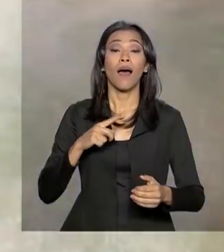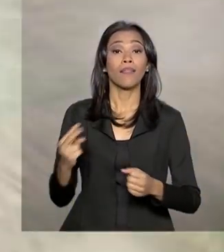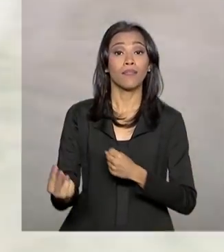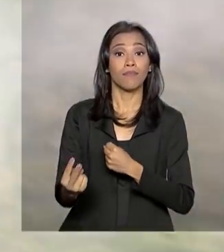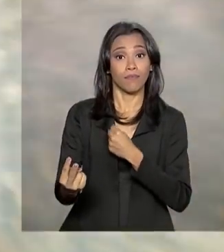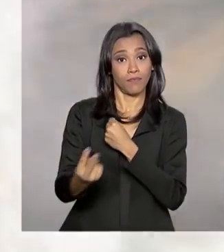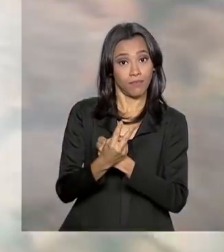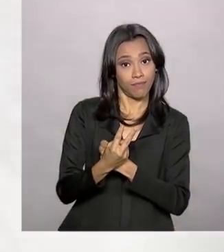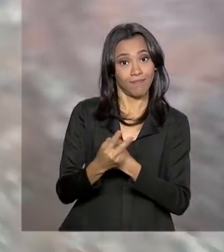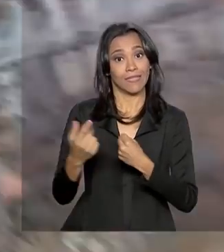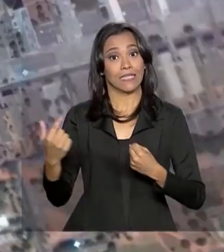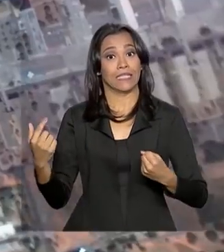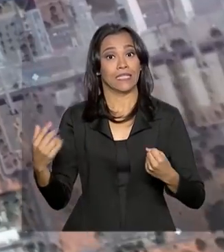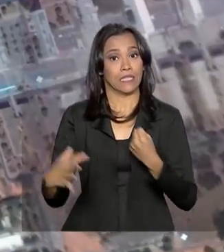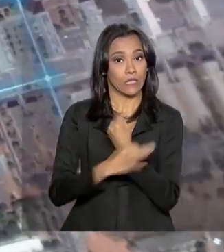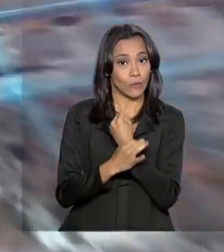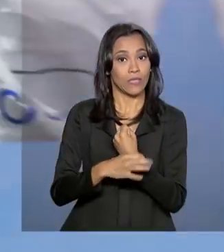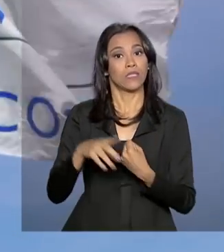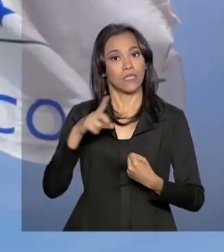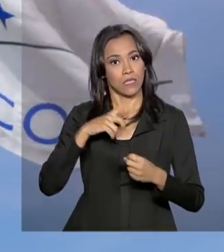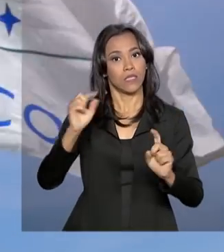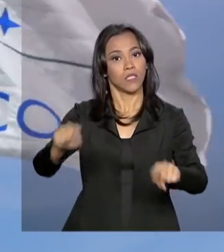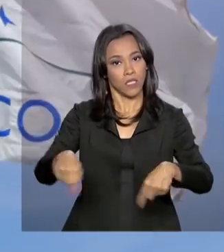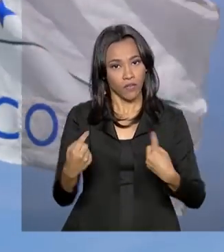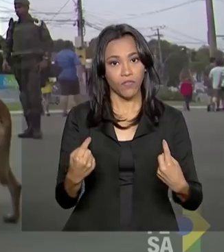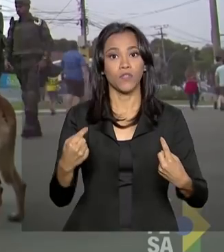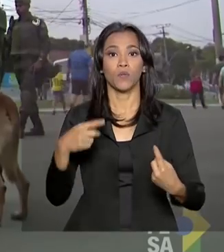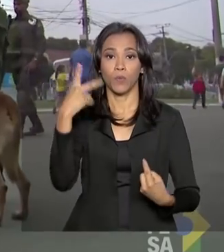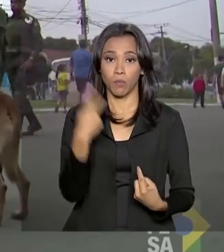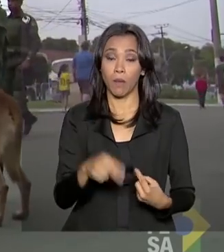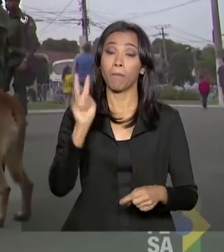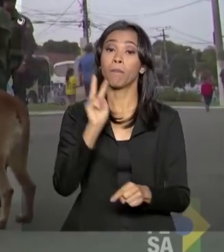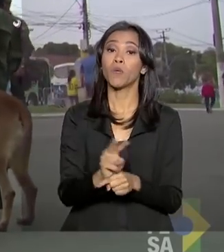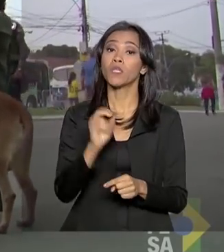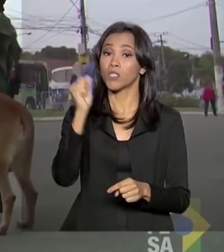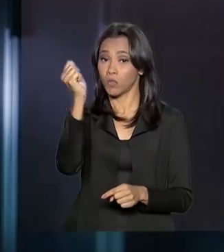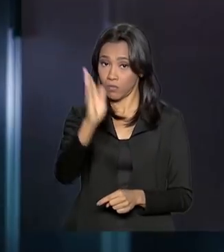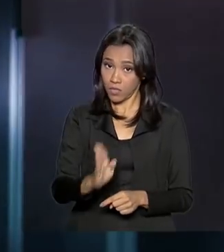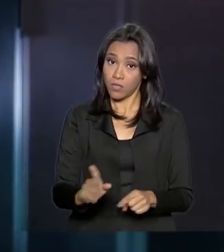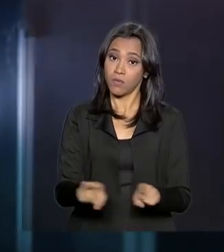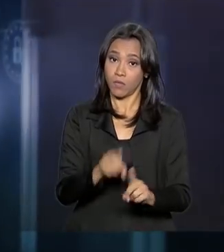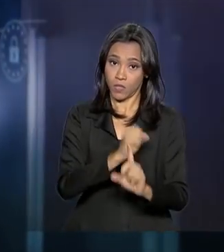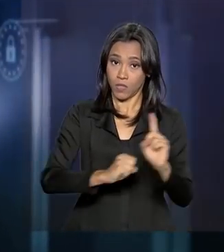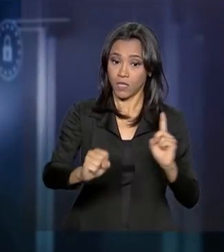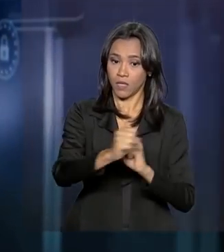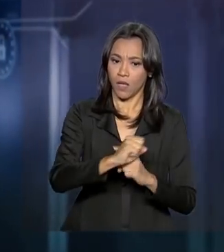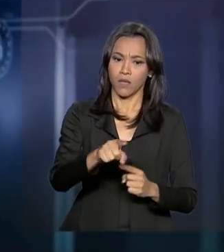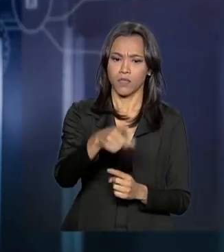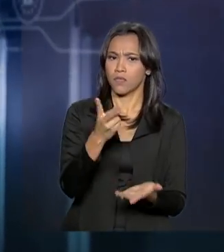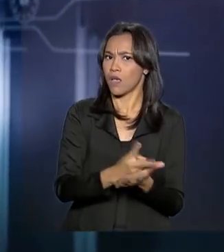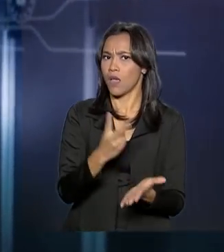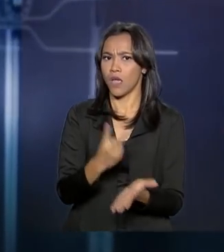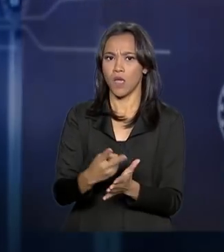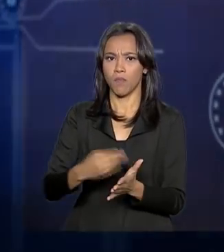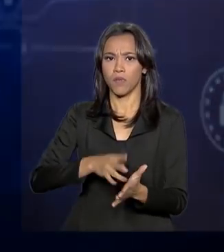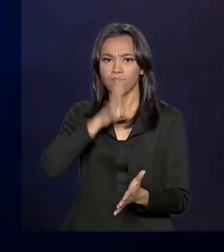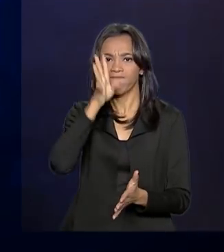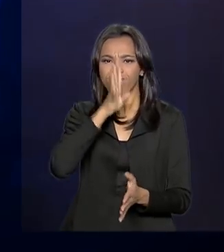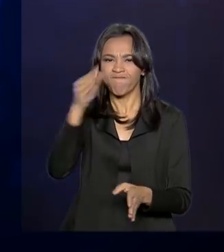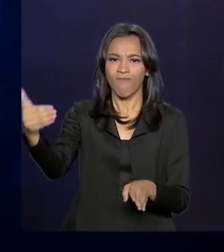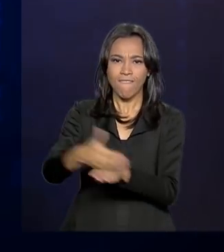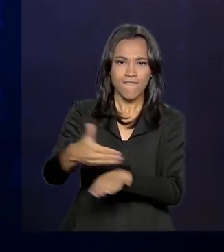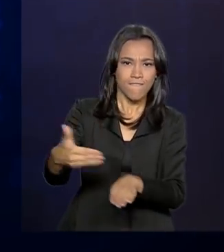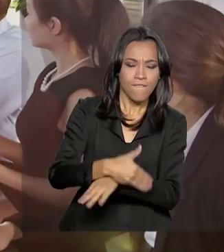têm sido desafios na proteção da segurança nacional e da sociedade. São frequentes os ataques a